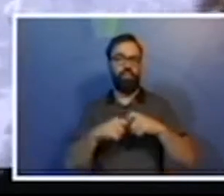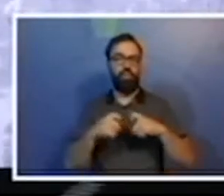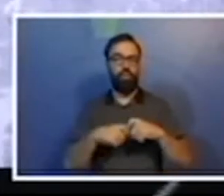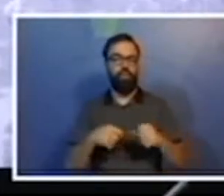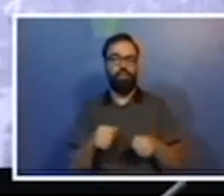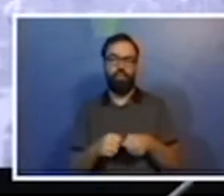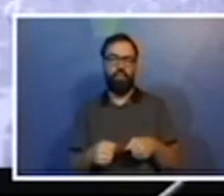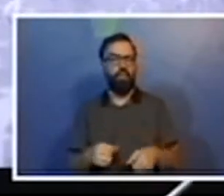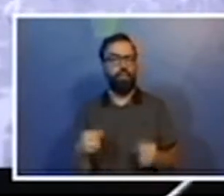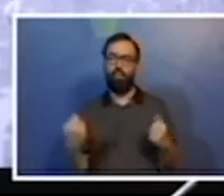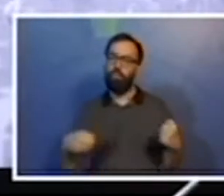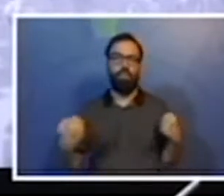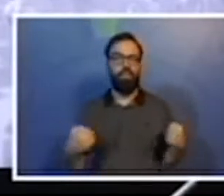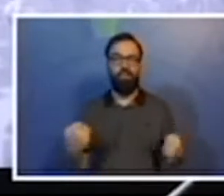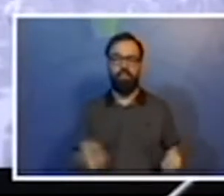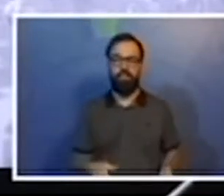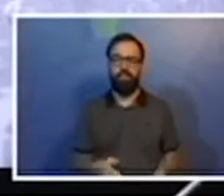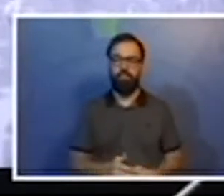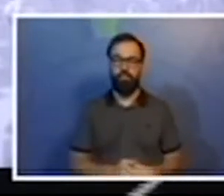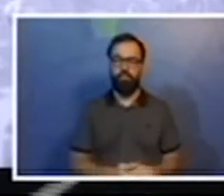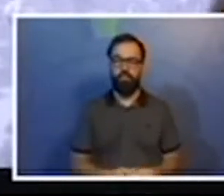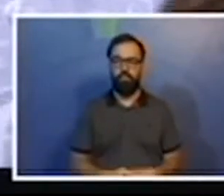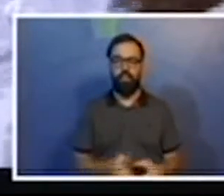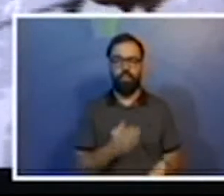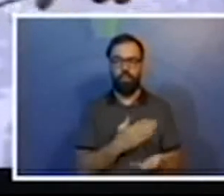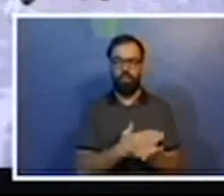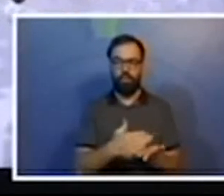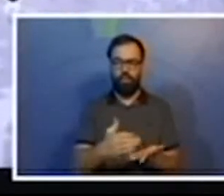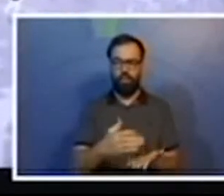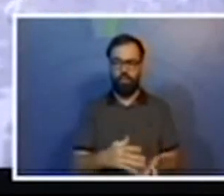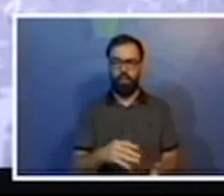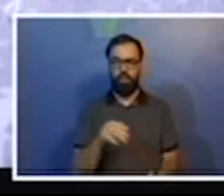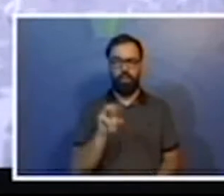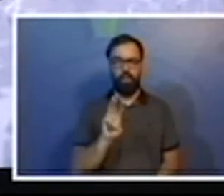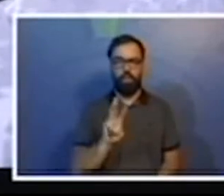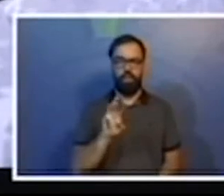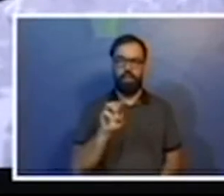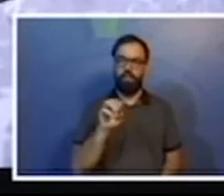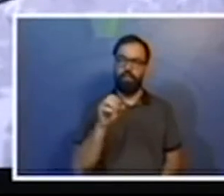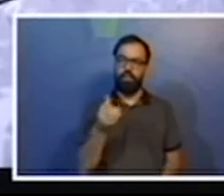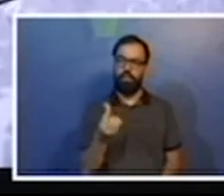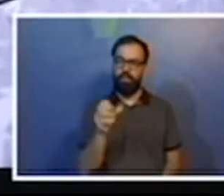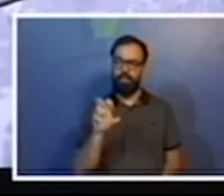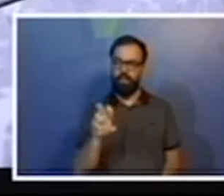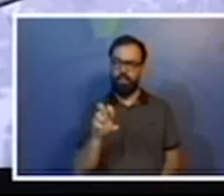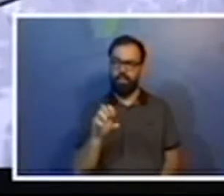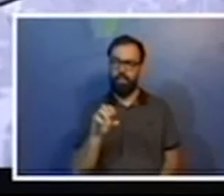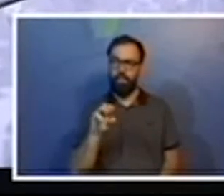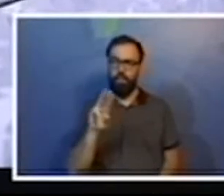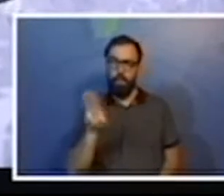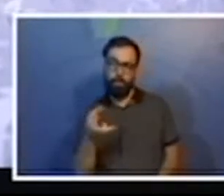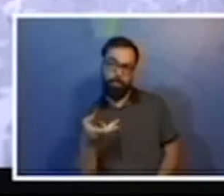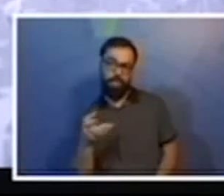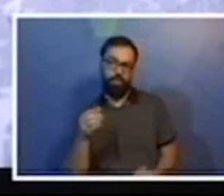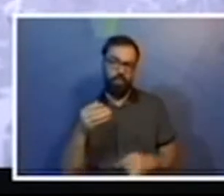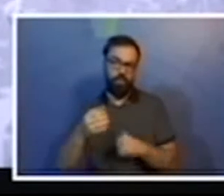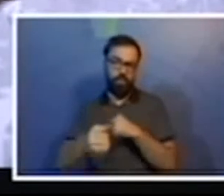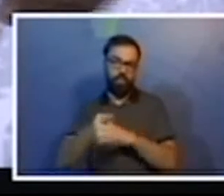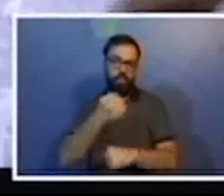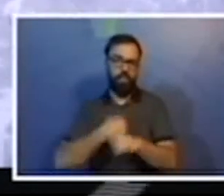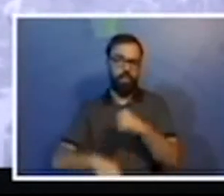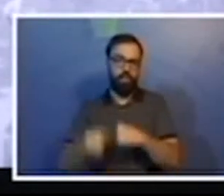que precisam e ela surgiram a Possivelmente cerca de 365 milhões de anos atrás o período geológico